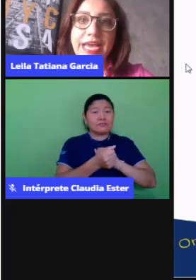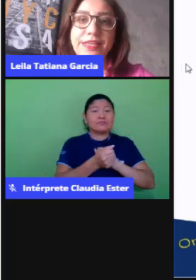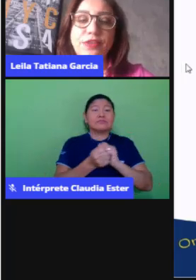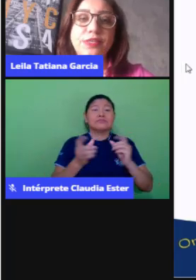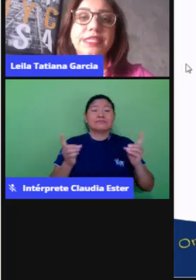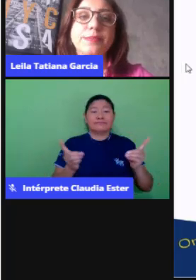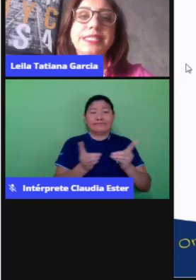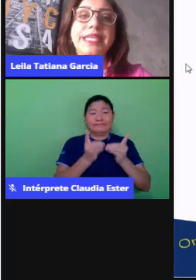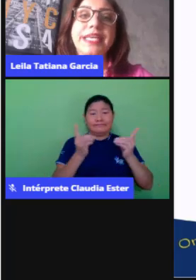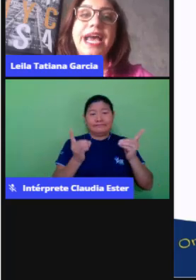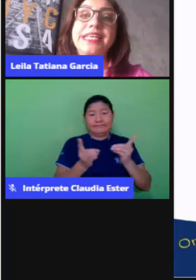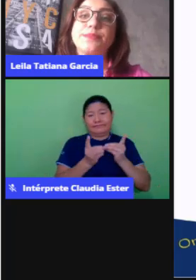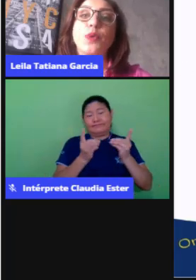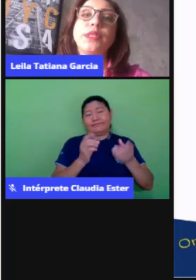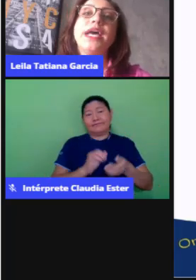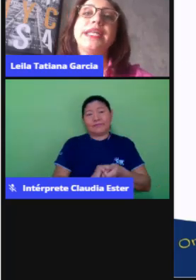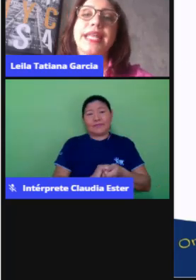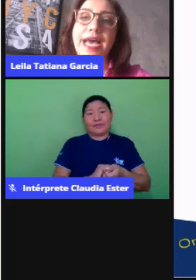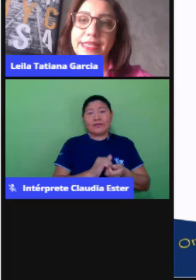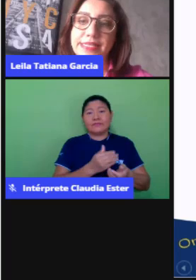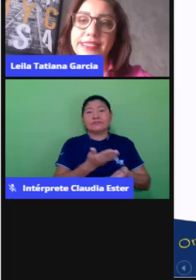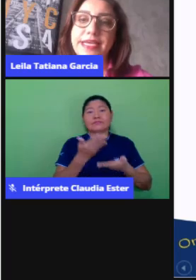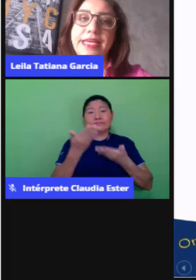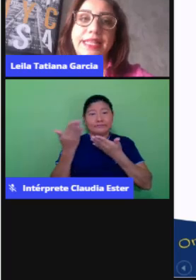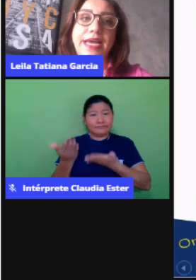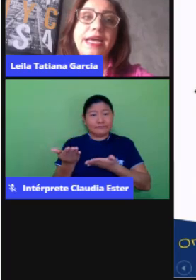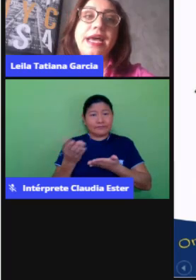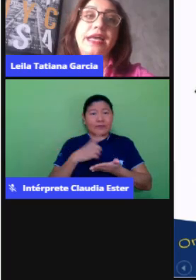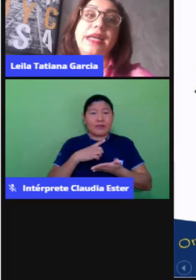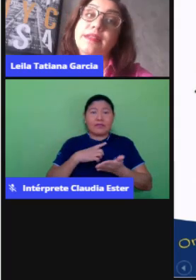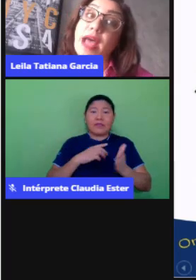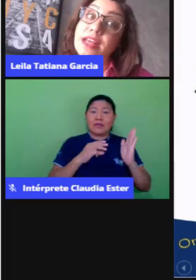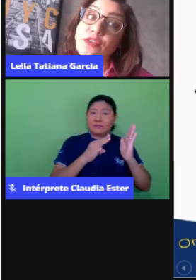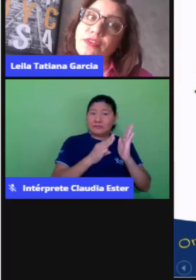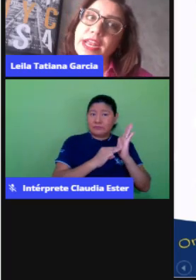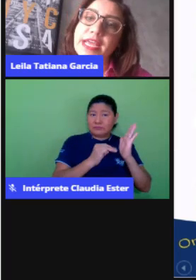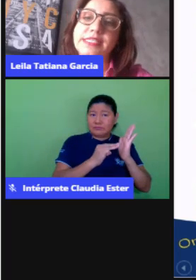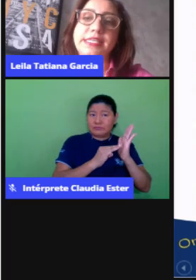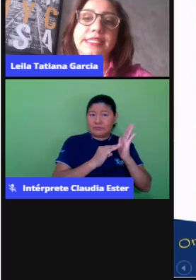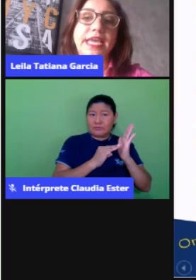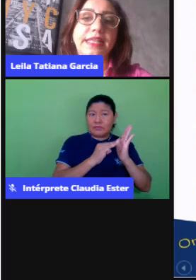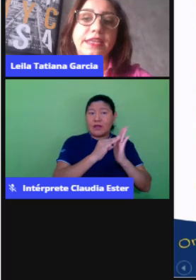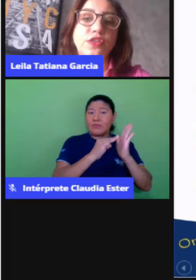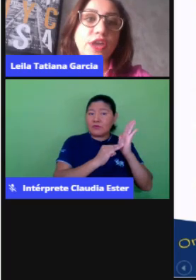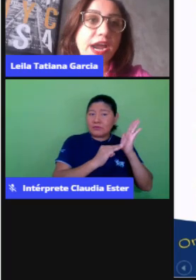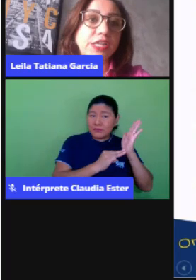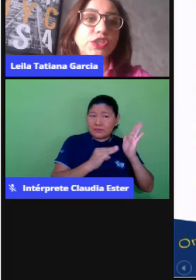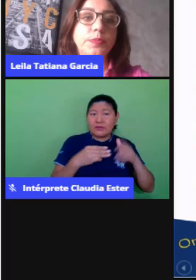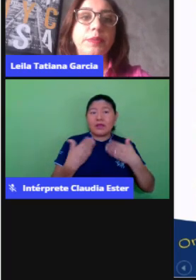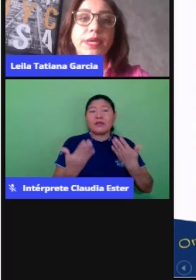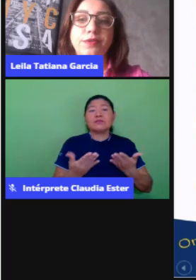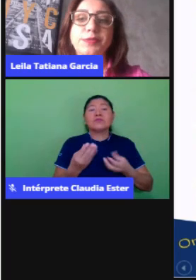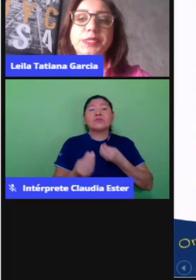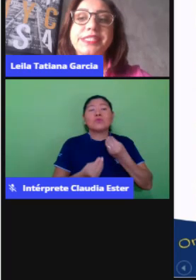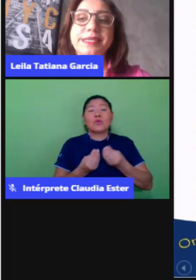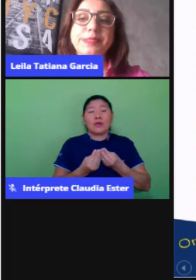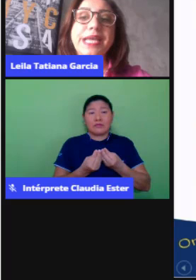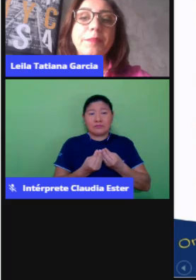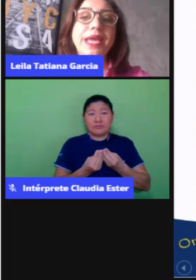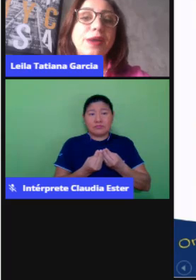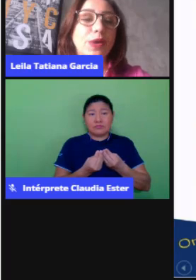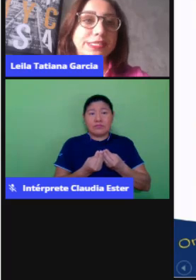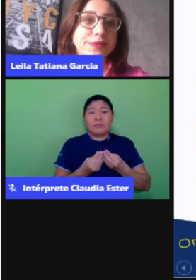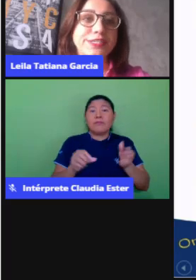próximo slide, nós temos aqui as modalidades, tá? As diferenças entre charge, primeiro nós